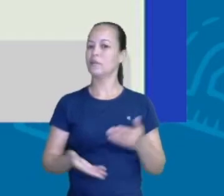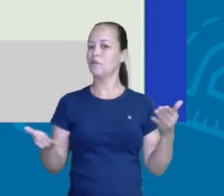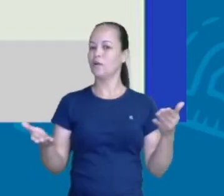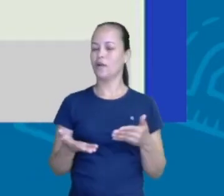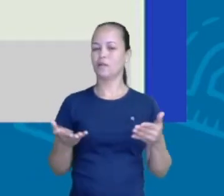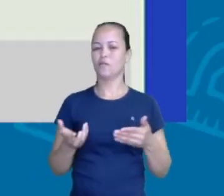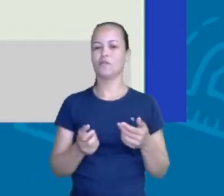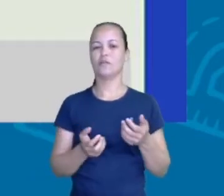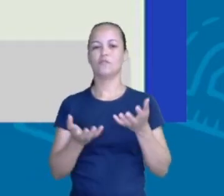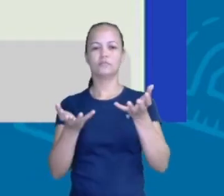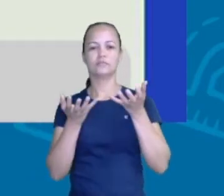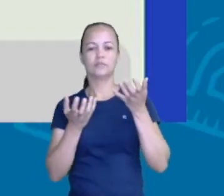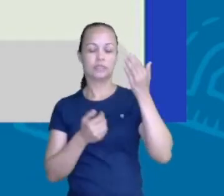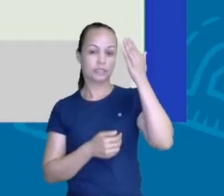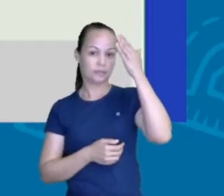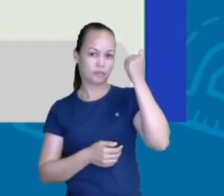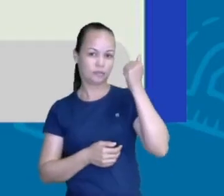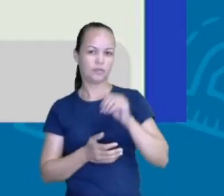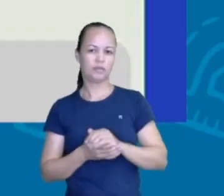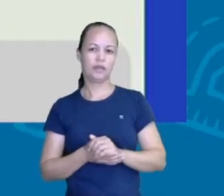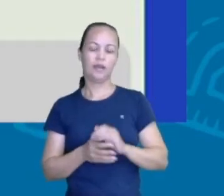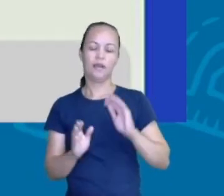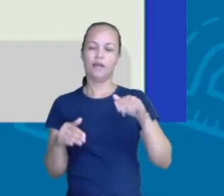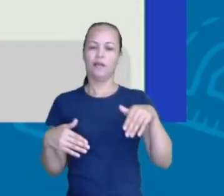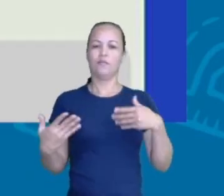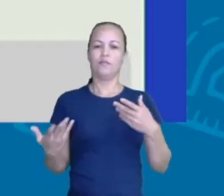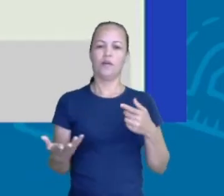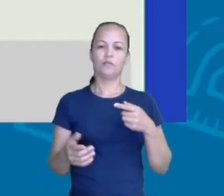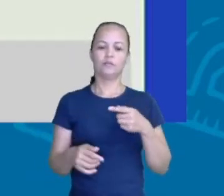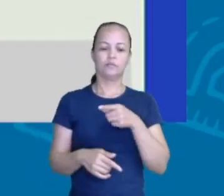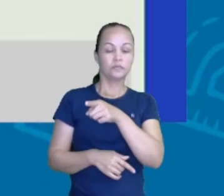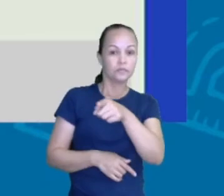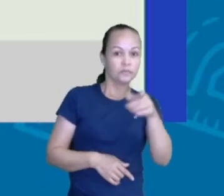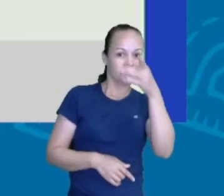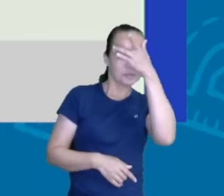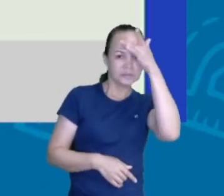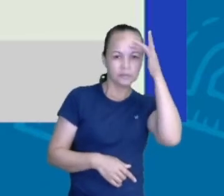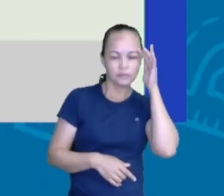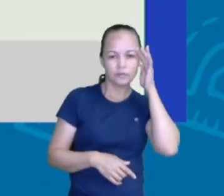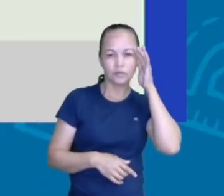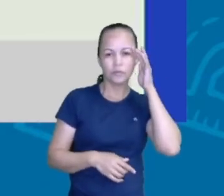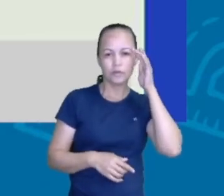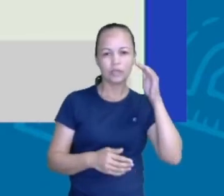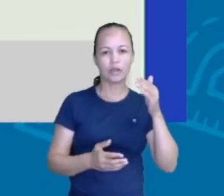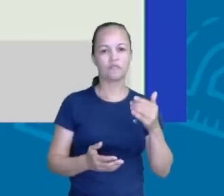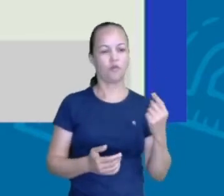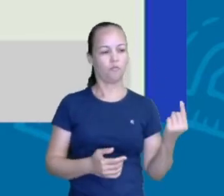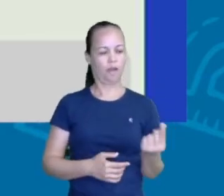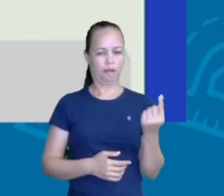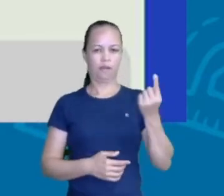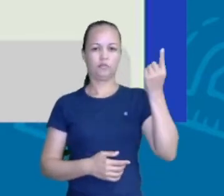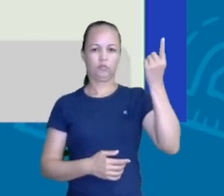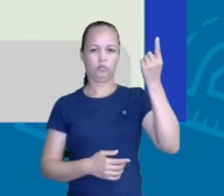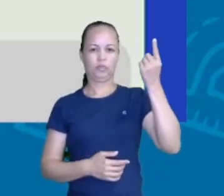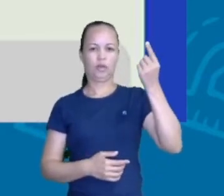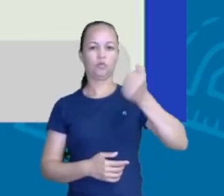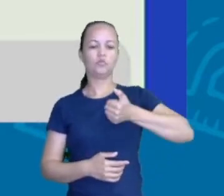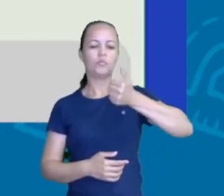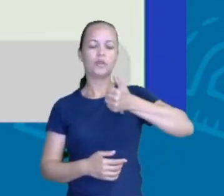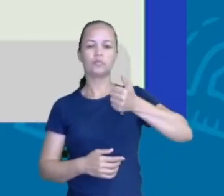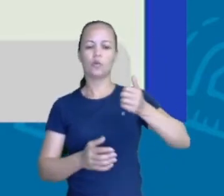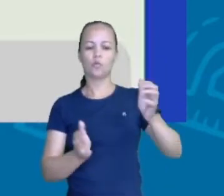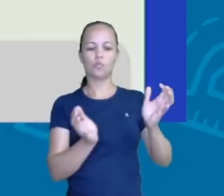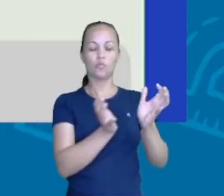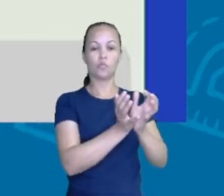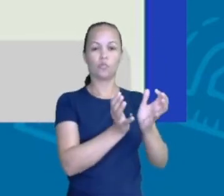Agora eu quero saber, qual dessas pessoas aqui está na fase adulta? No número 1, tem um grupo